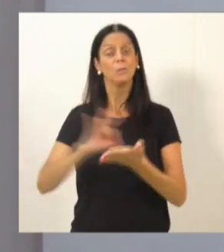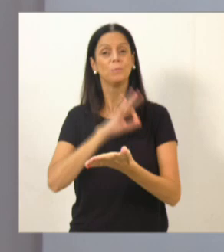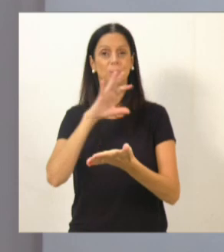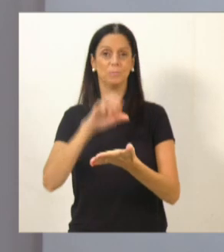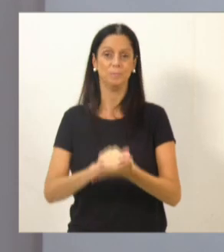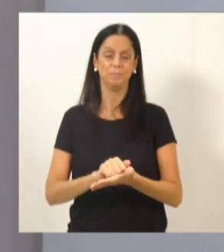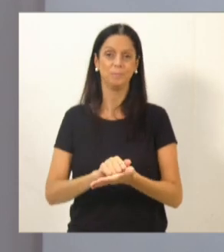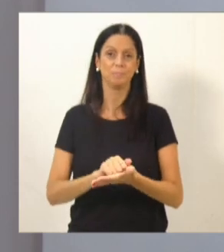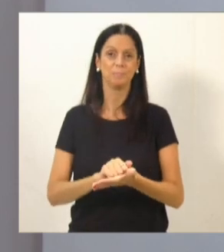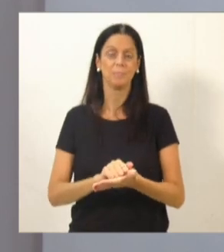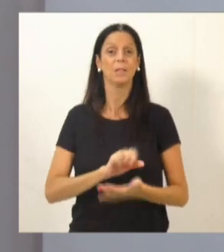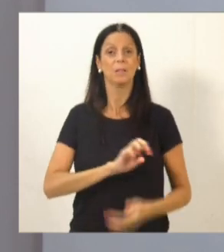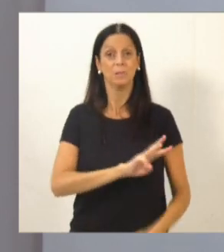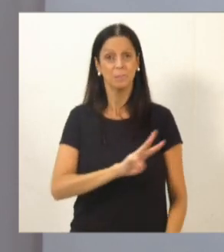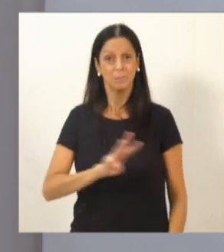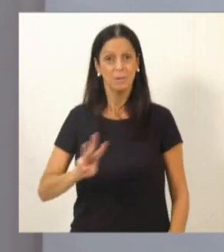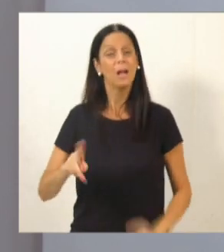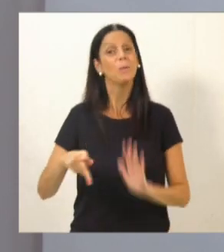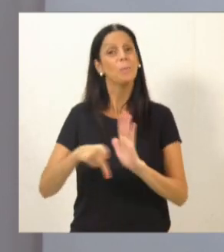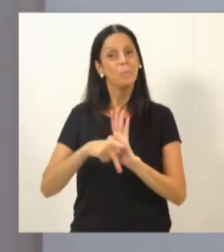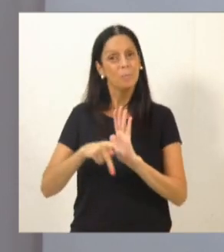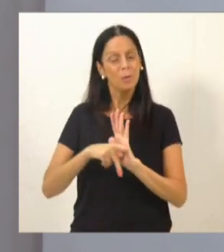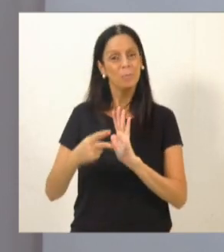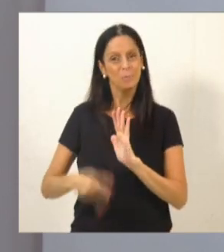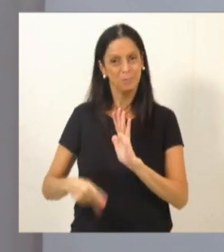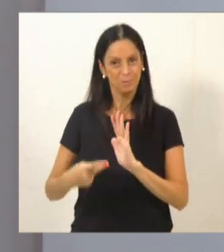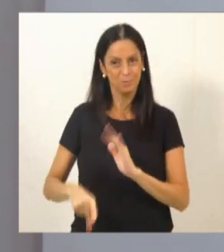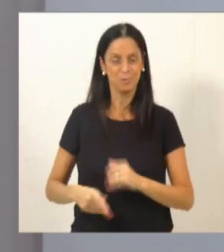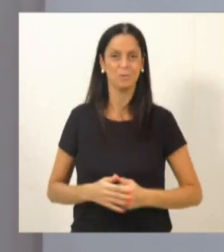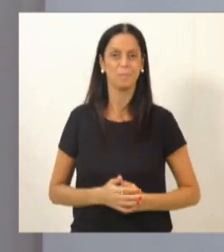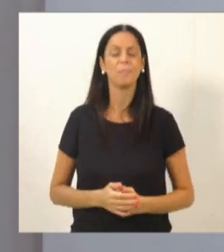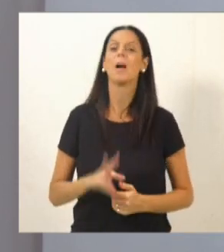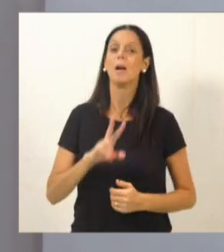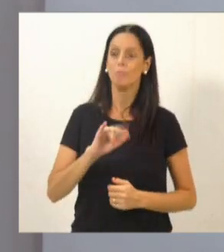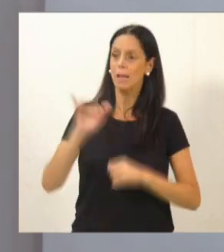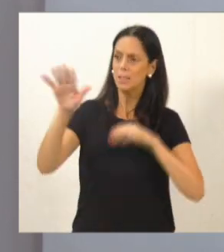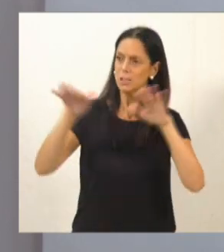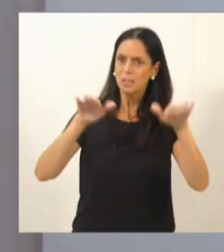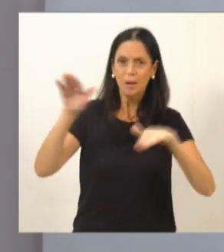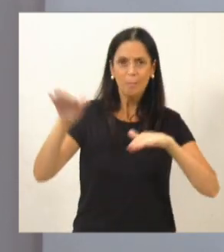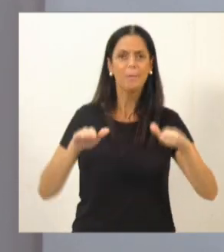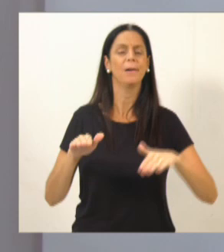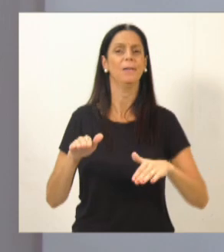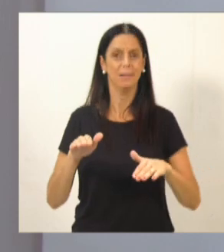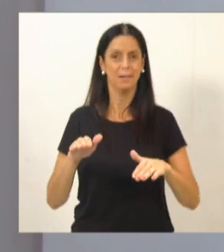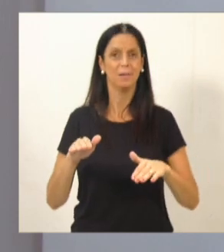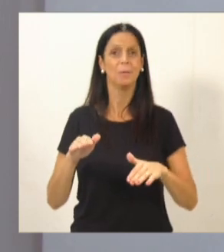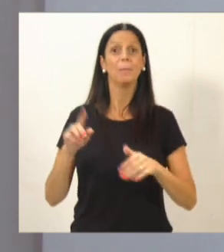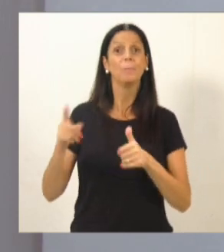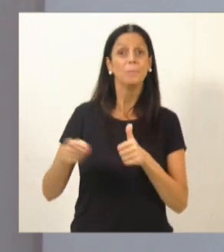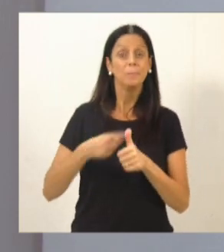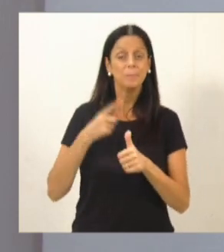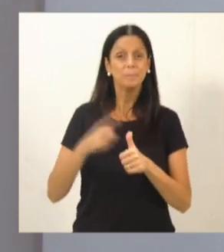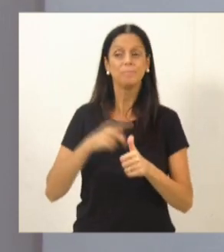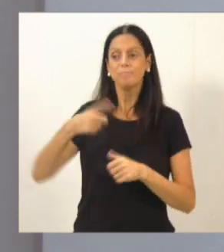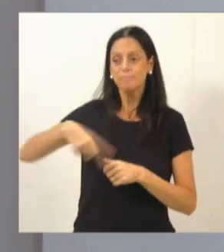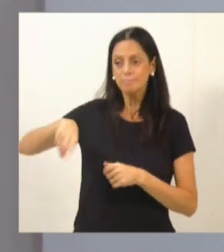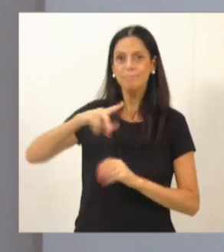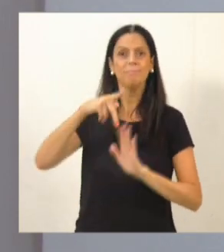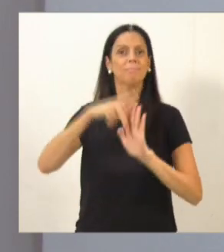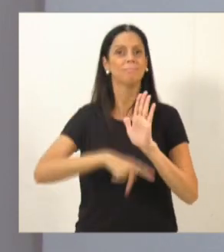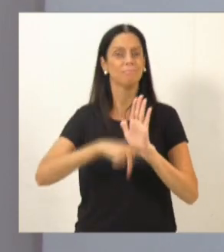no nosso site, que a gente vai chamá-los primeiro para um projeto Esquenta, que